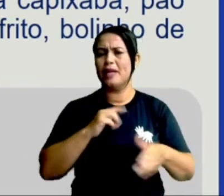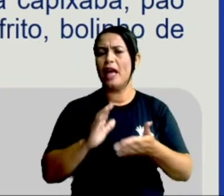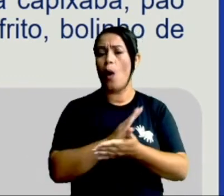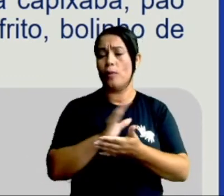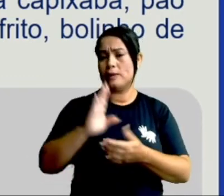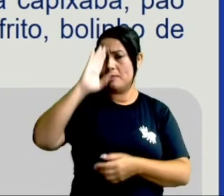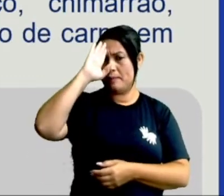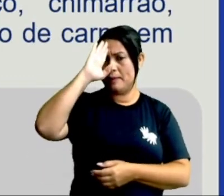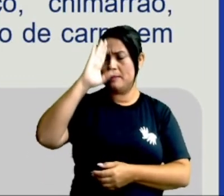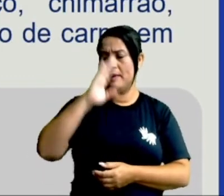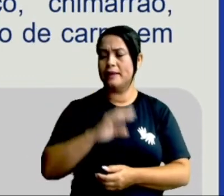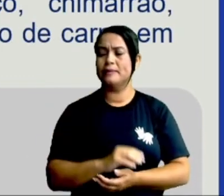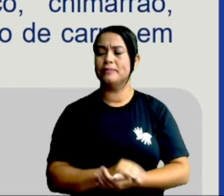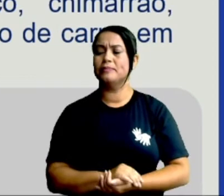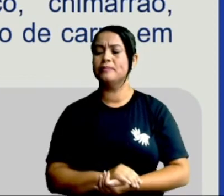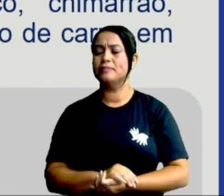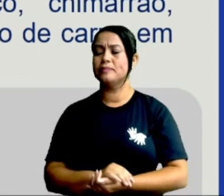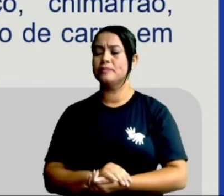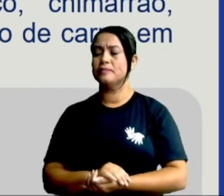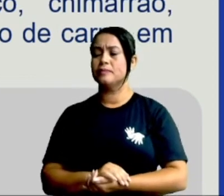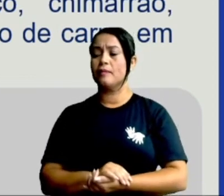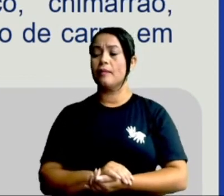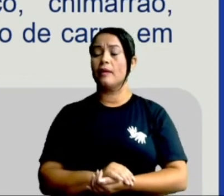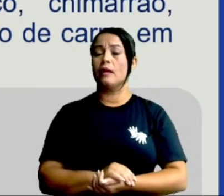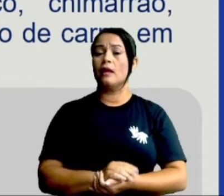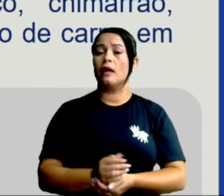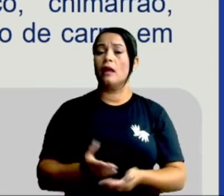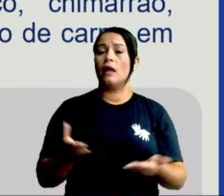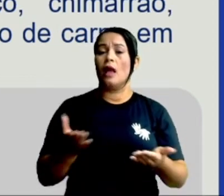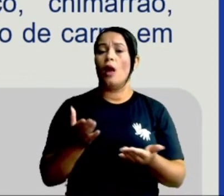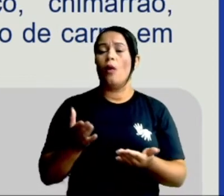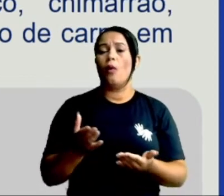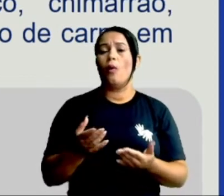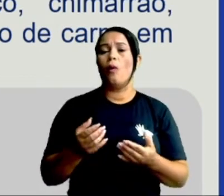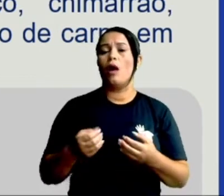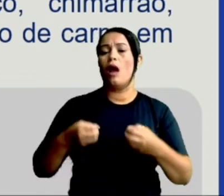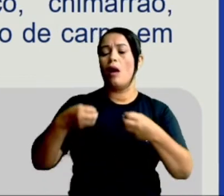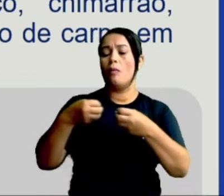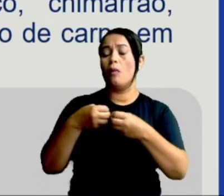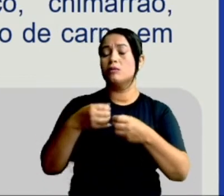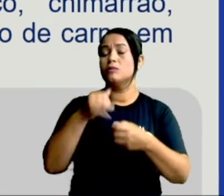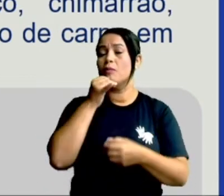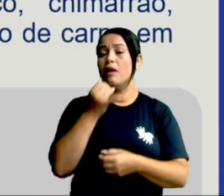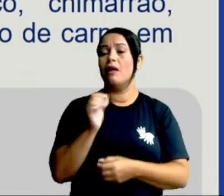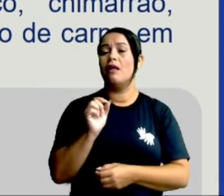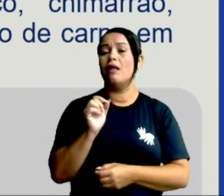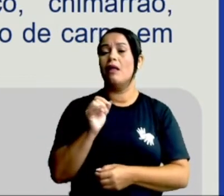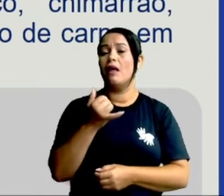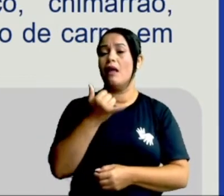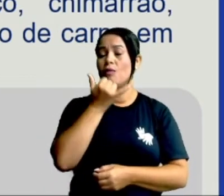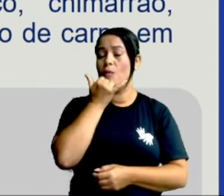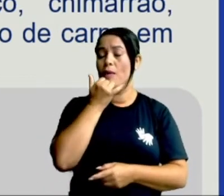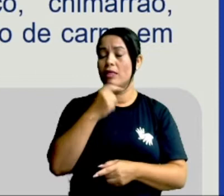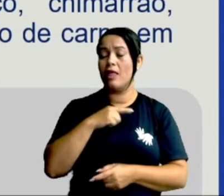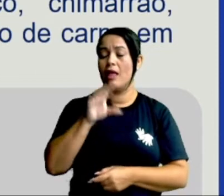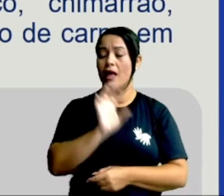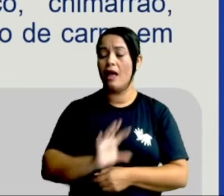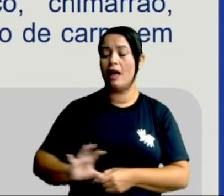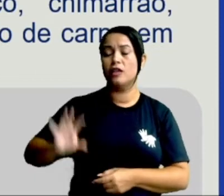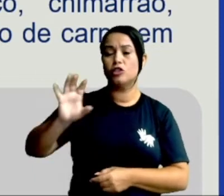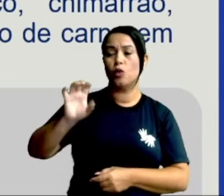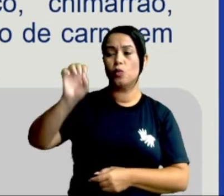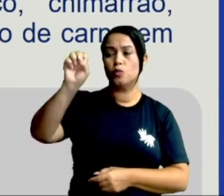os principais. E aqui a próxima região é a região sul, que são os estados